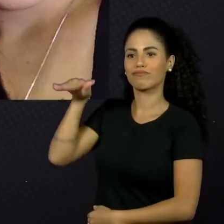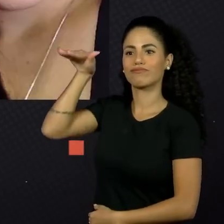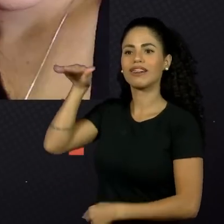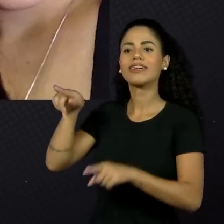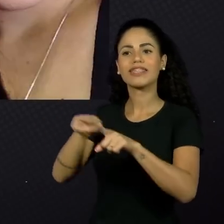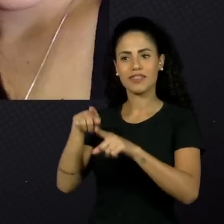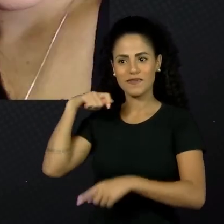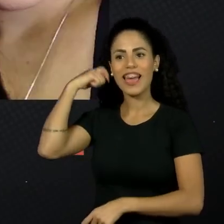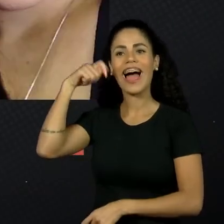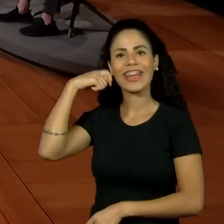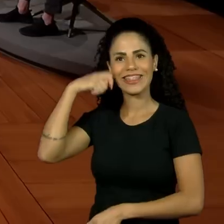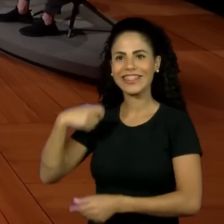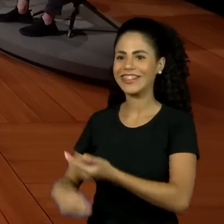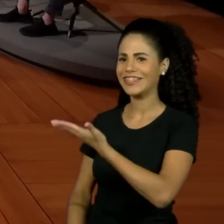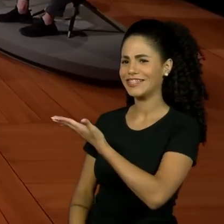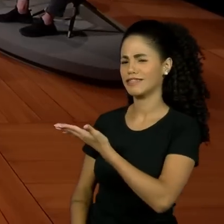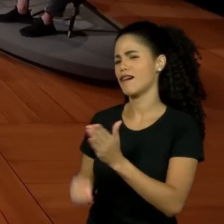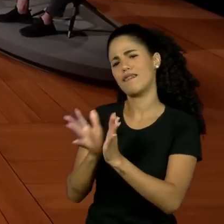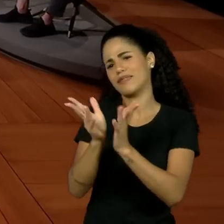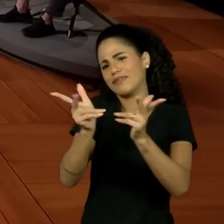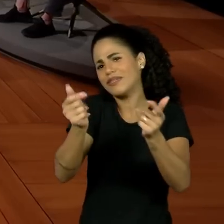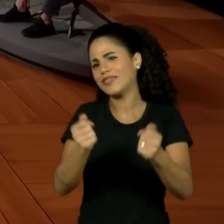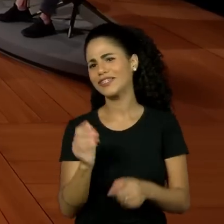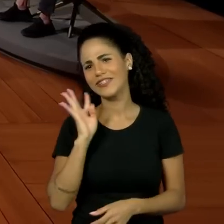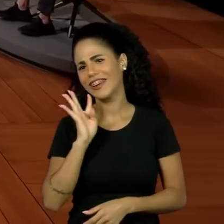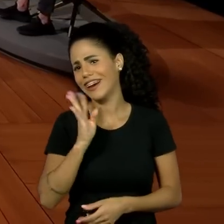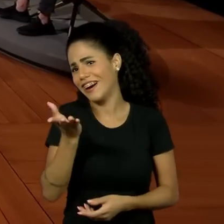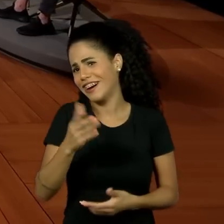virou atriz. Olha que maravilha. Que demais.